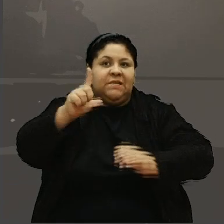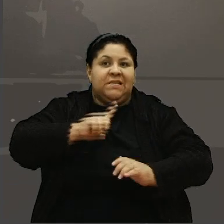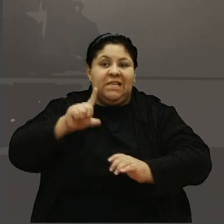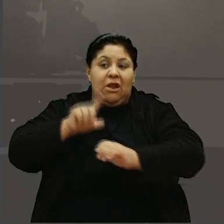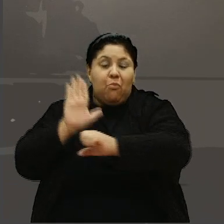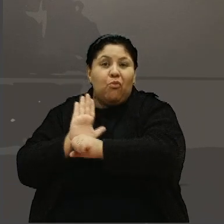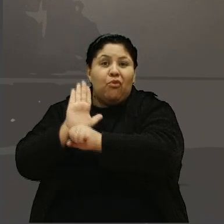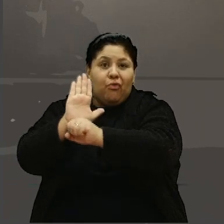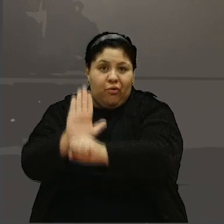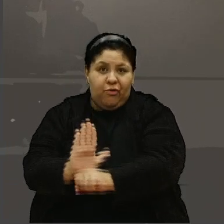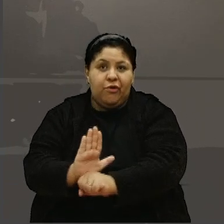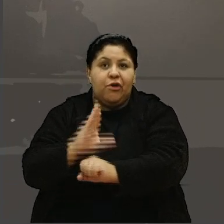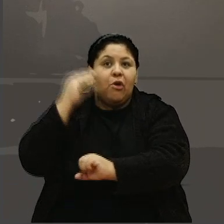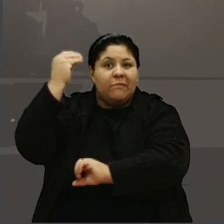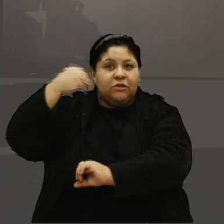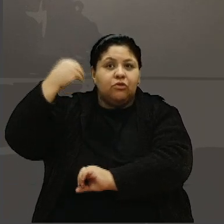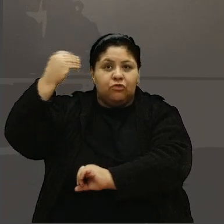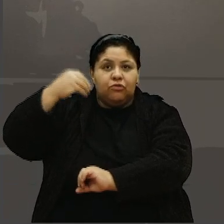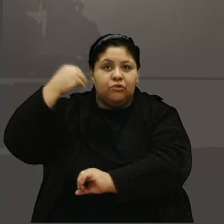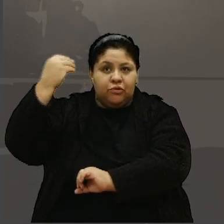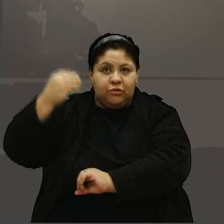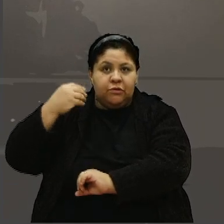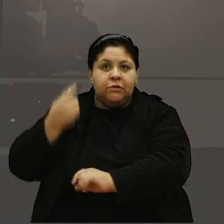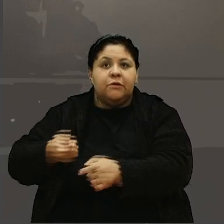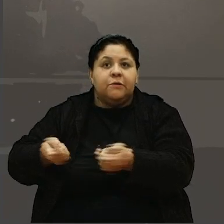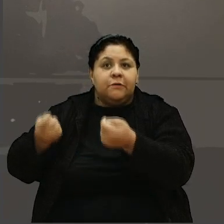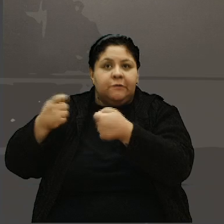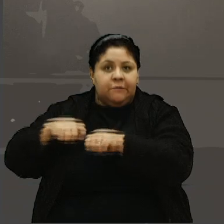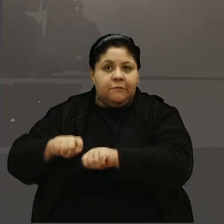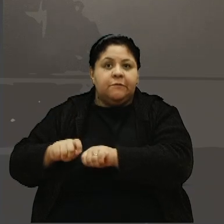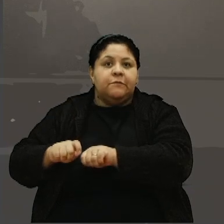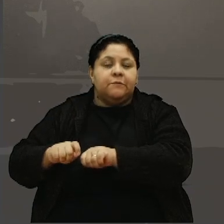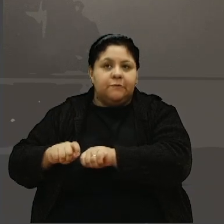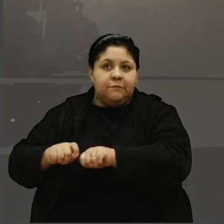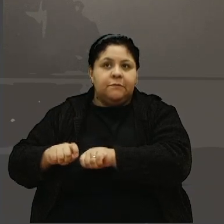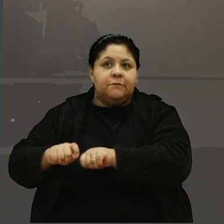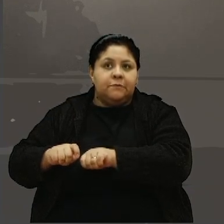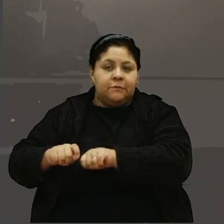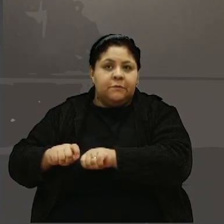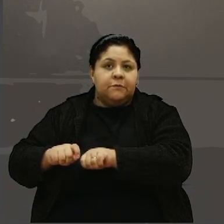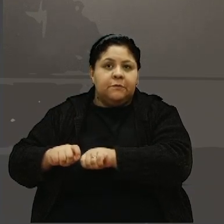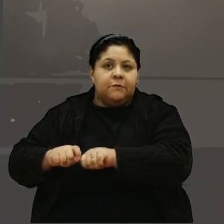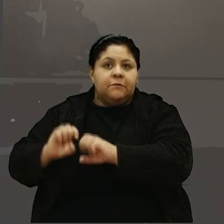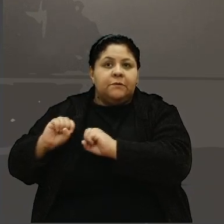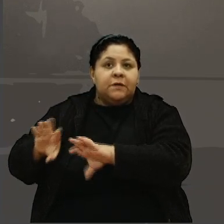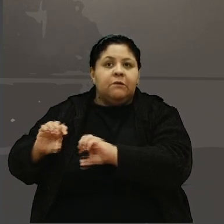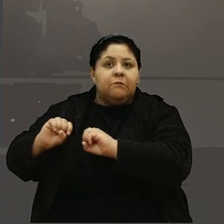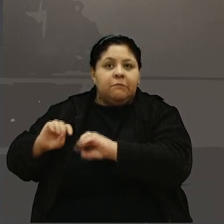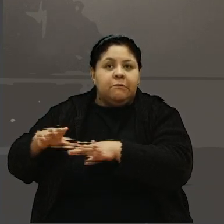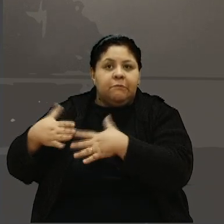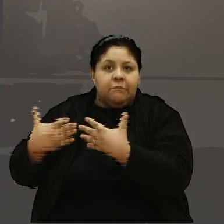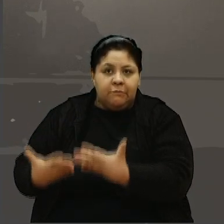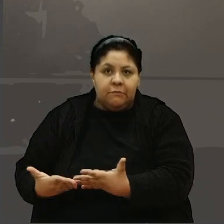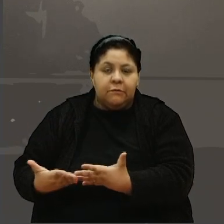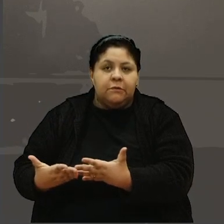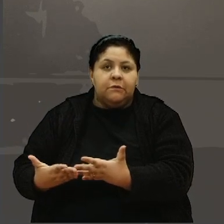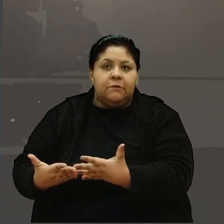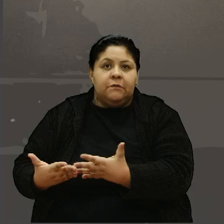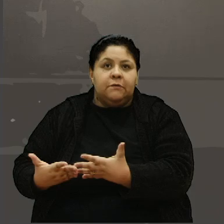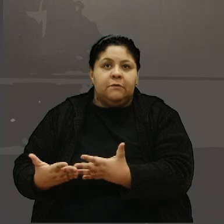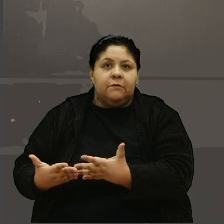assistência psicológica, que precisa muito para os nossos profissionais da educação. E, para